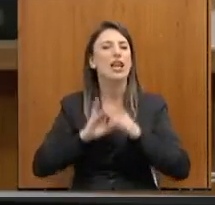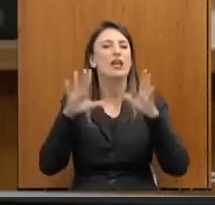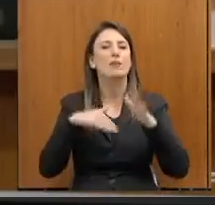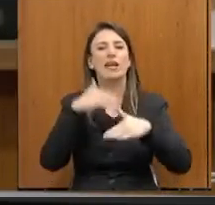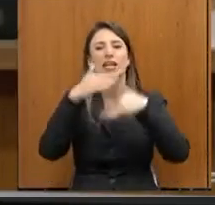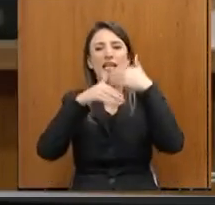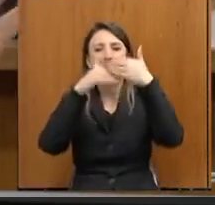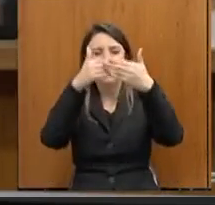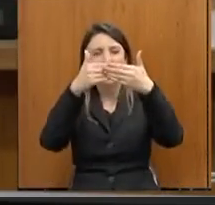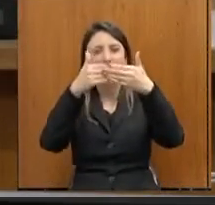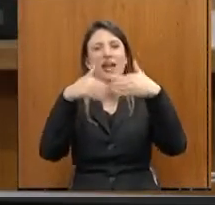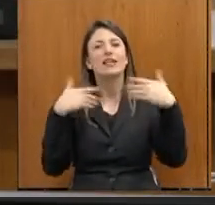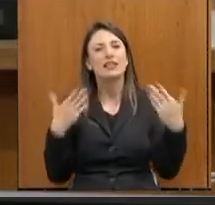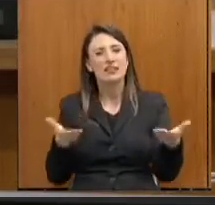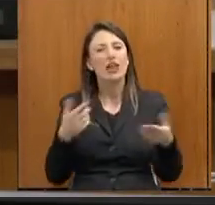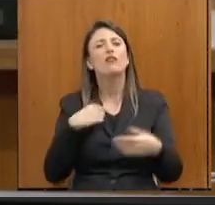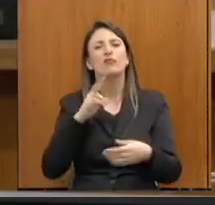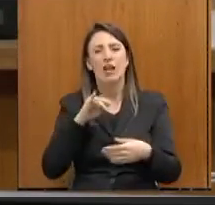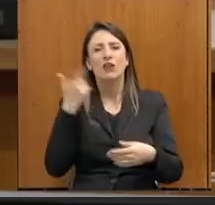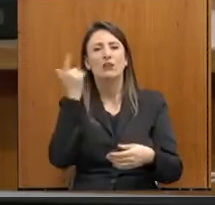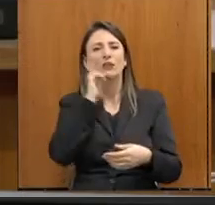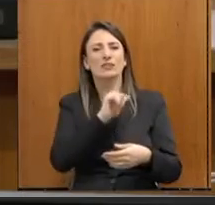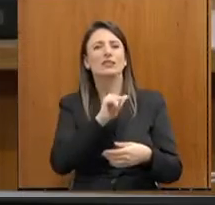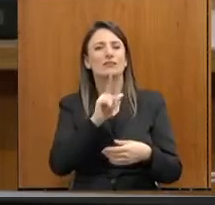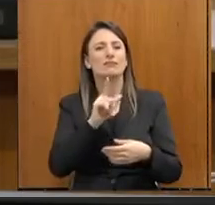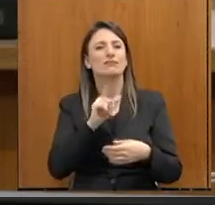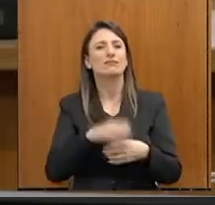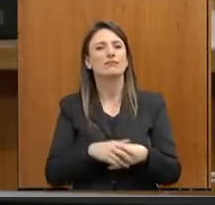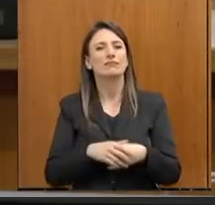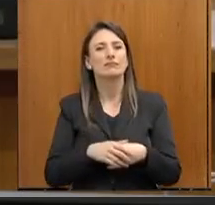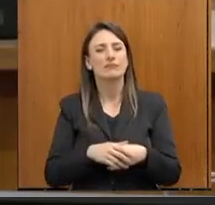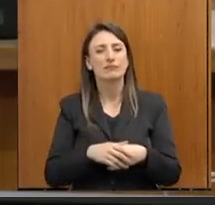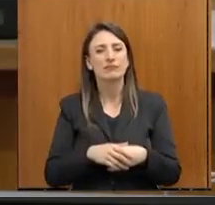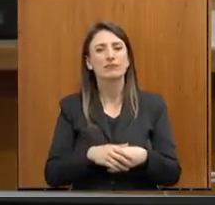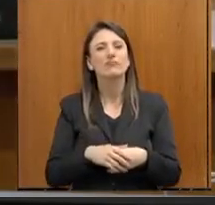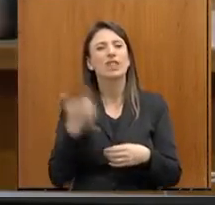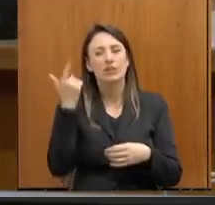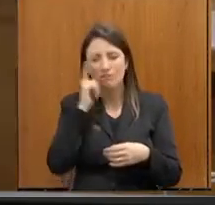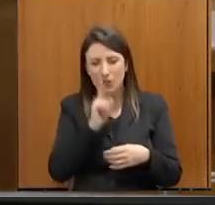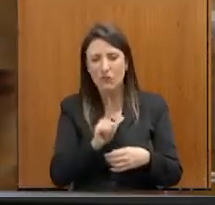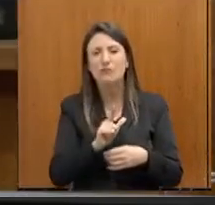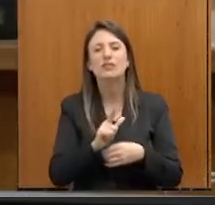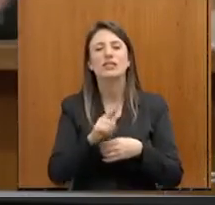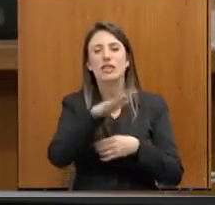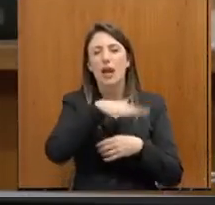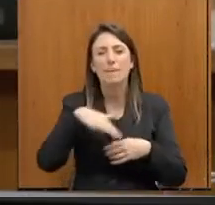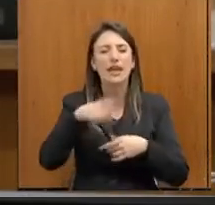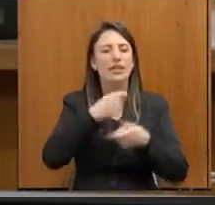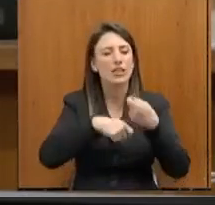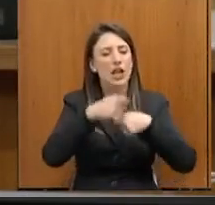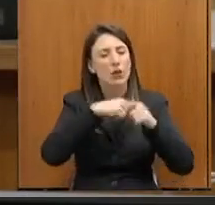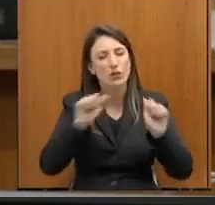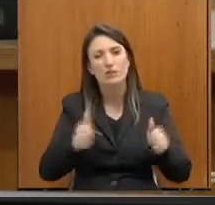ele não eu não tenho dúvida de que isso vai promover um ambiente de negócios melhor para